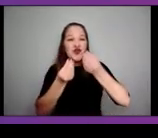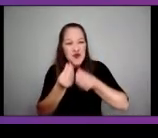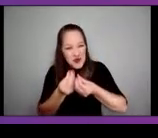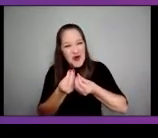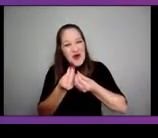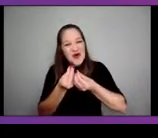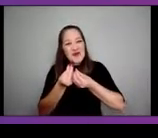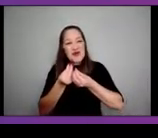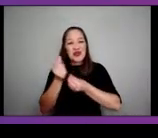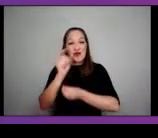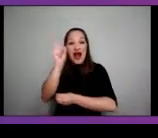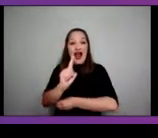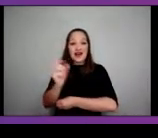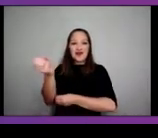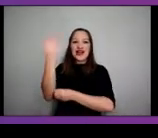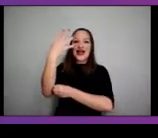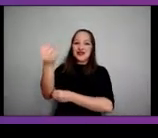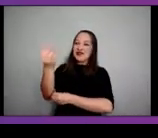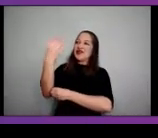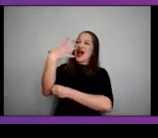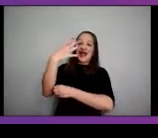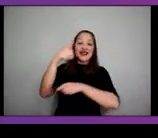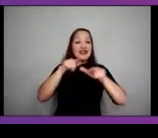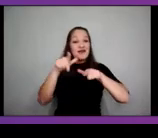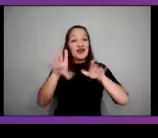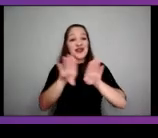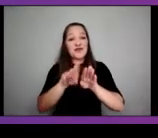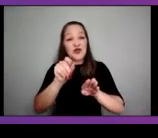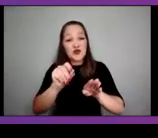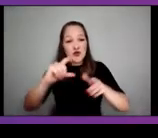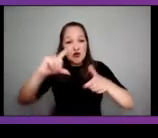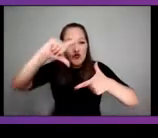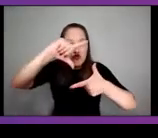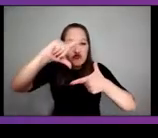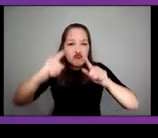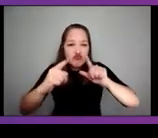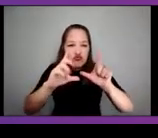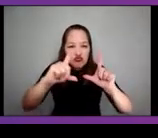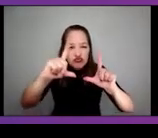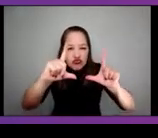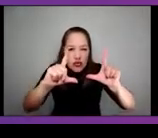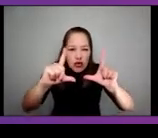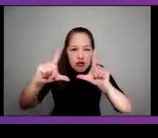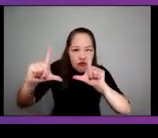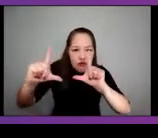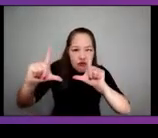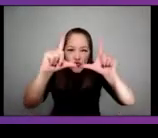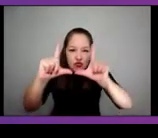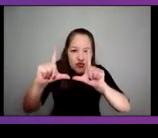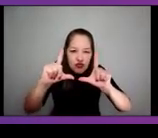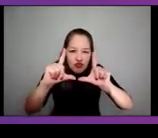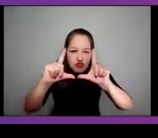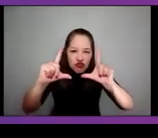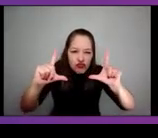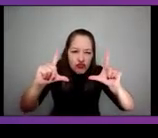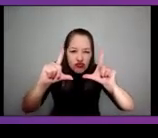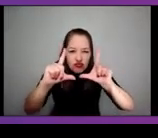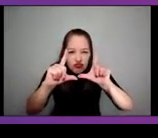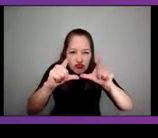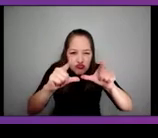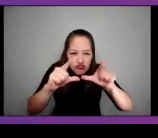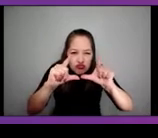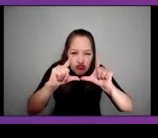dos raios luminosos também só trabalho na questão do enquadramento do ponto de vista tudo mais é uma coisa combinada aqui uma representação